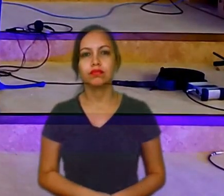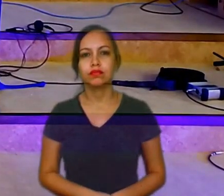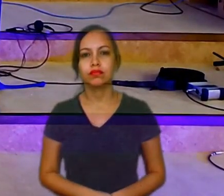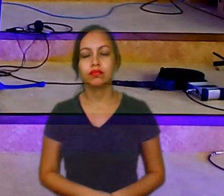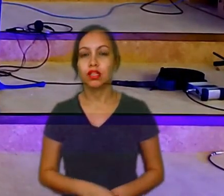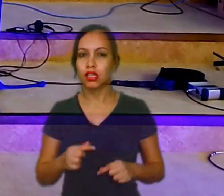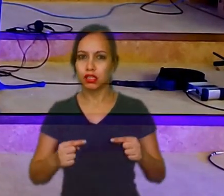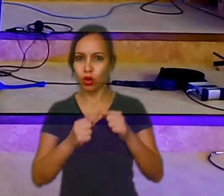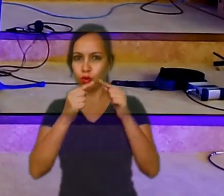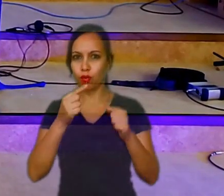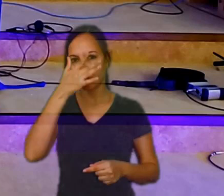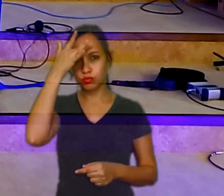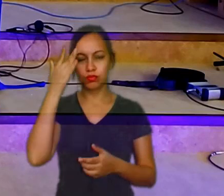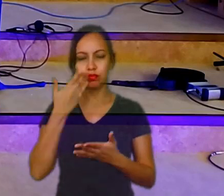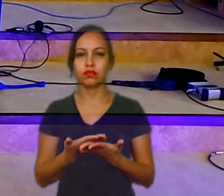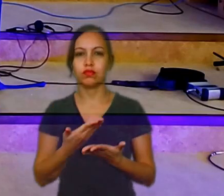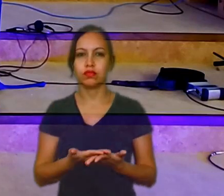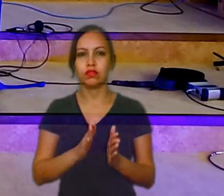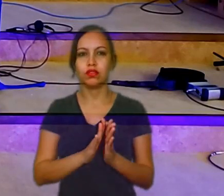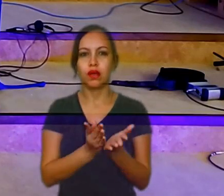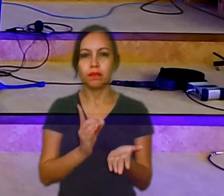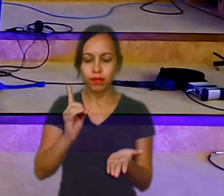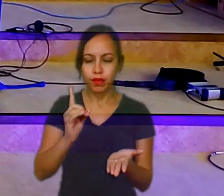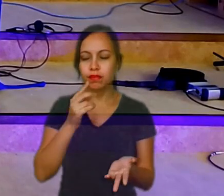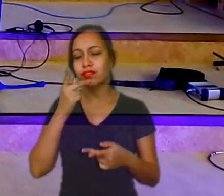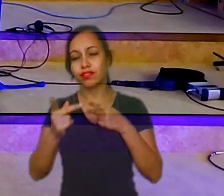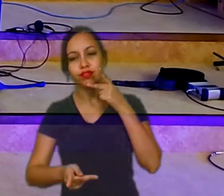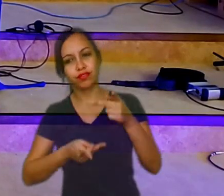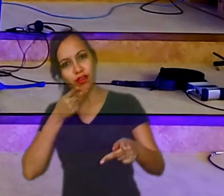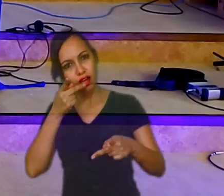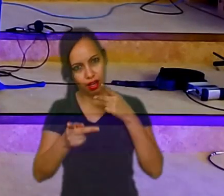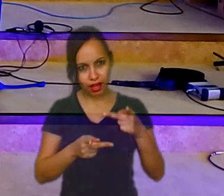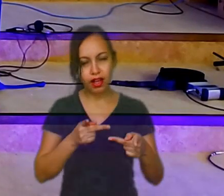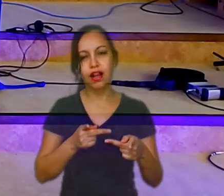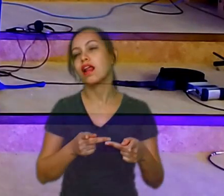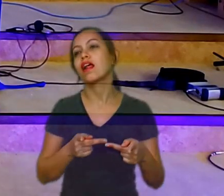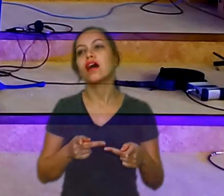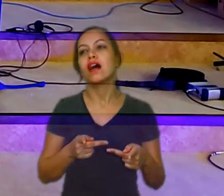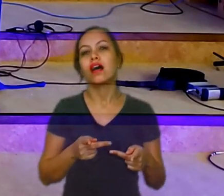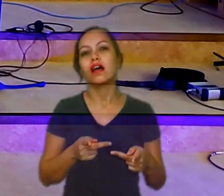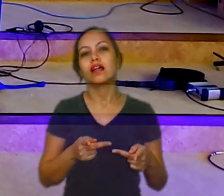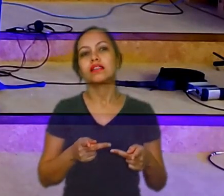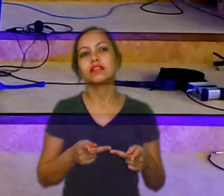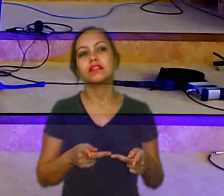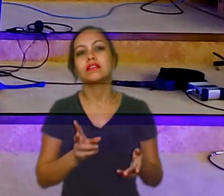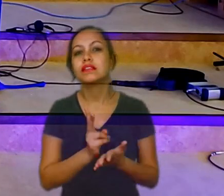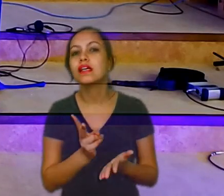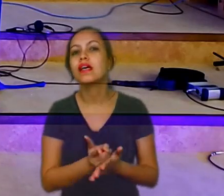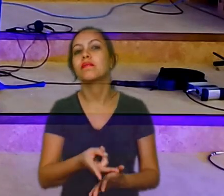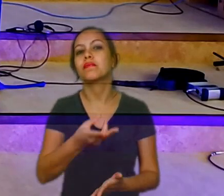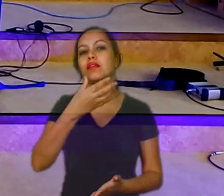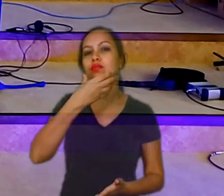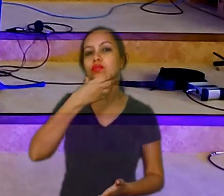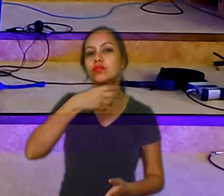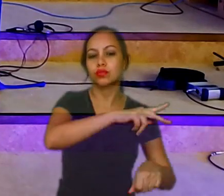Segundo os teólogos, eles dizem que durante todos os reinados de